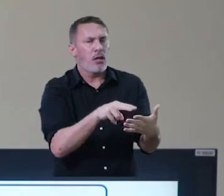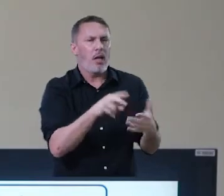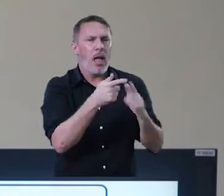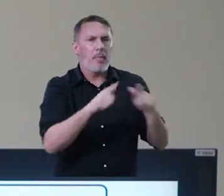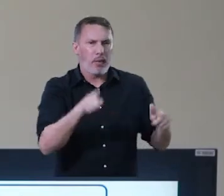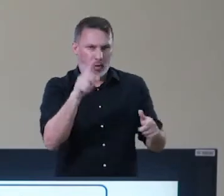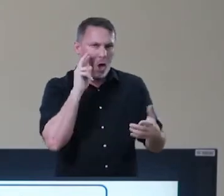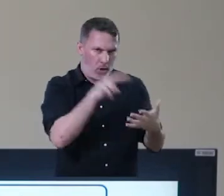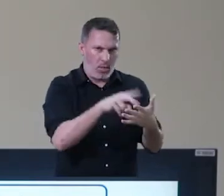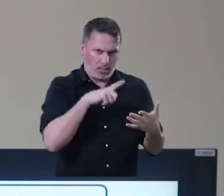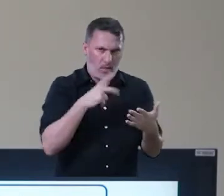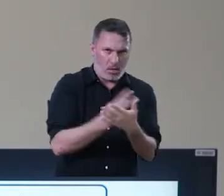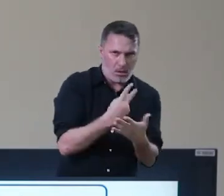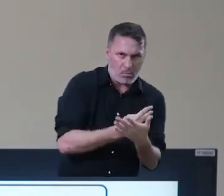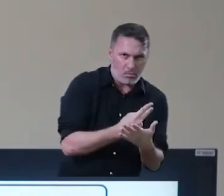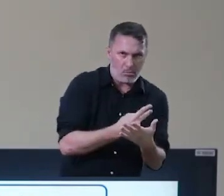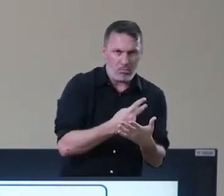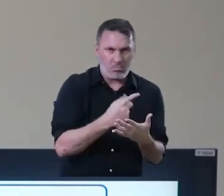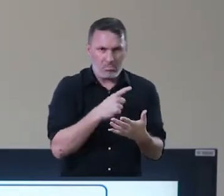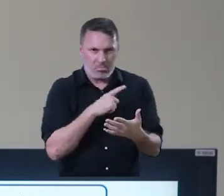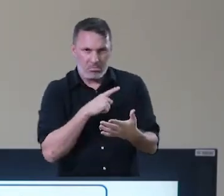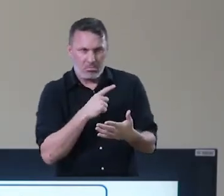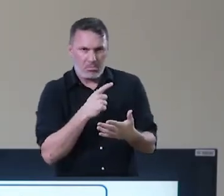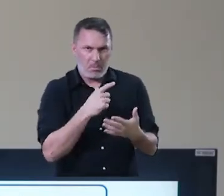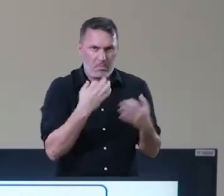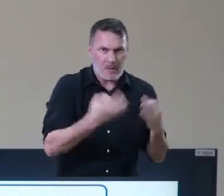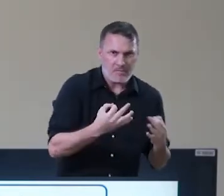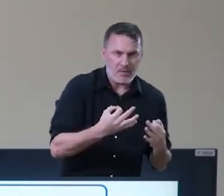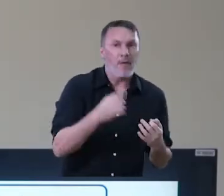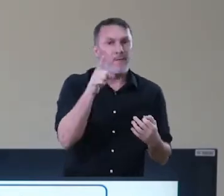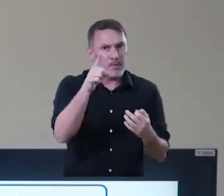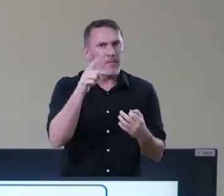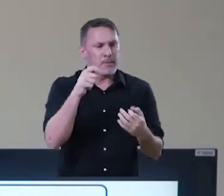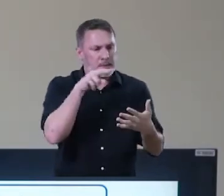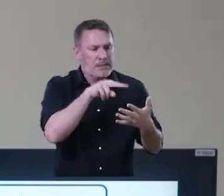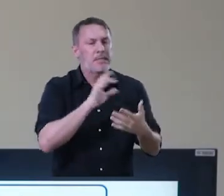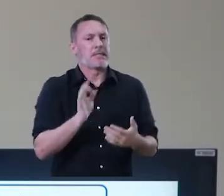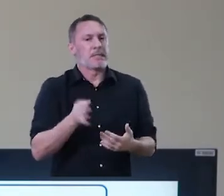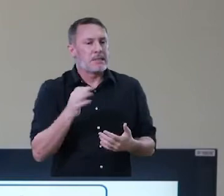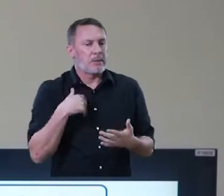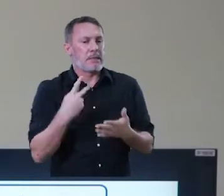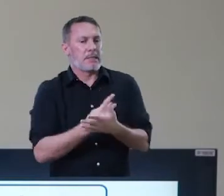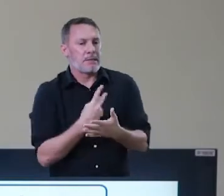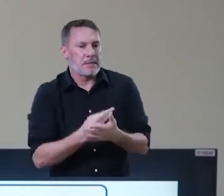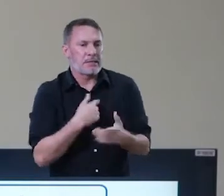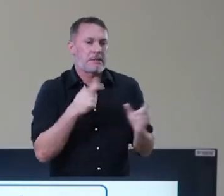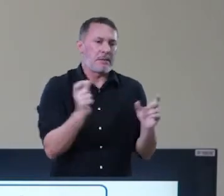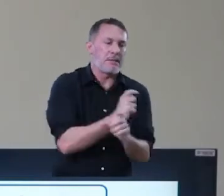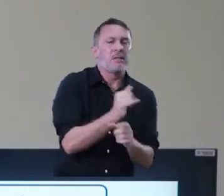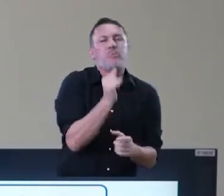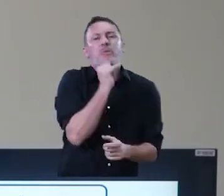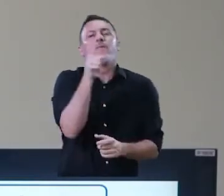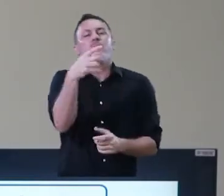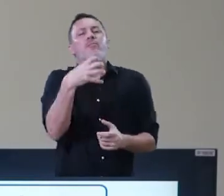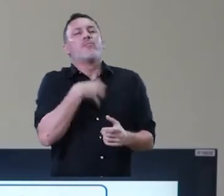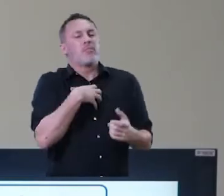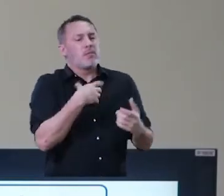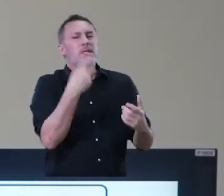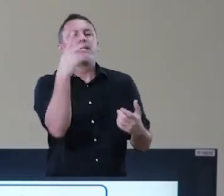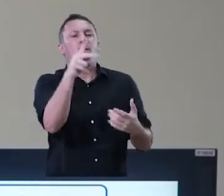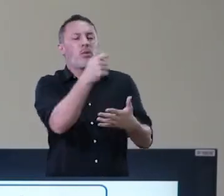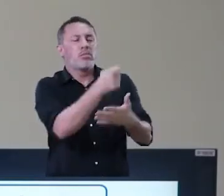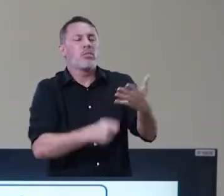gramática. Será que você errou muita coisa? Comece a analisar, não, professor, eu errei isso, nossa, eu errei aquilo. Quantos pontos você daria?